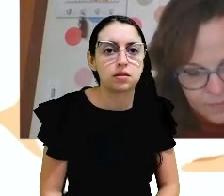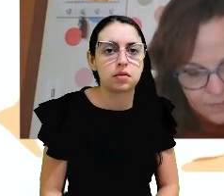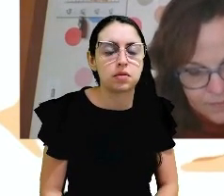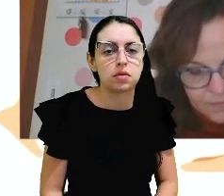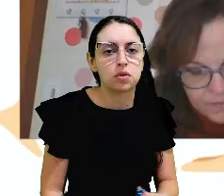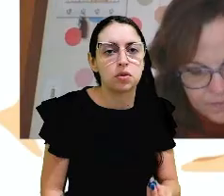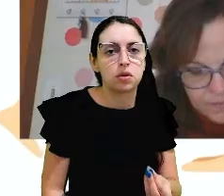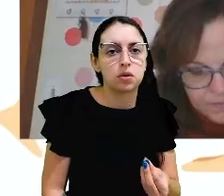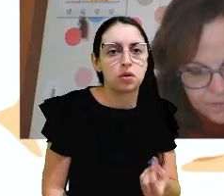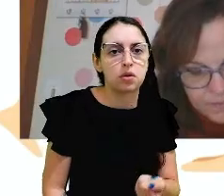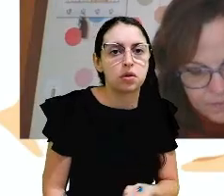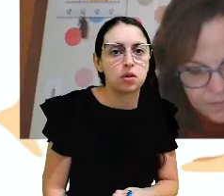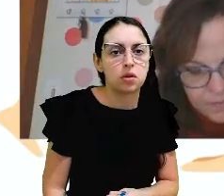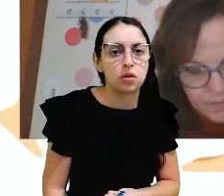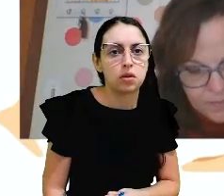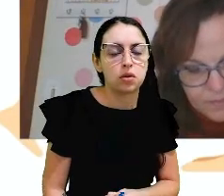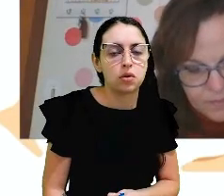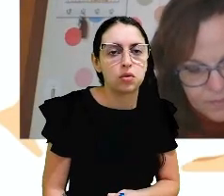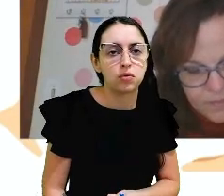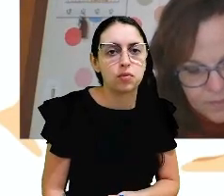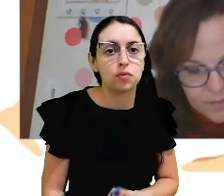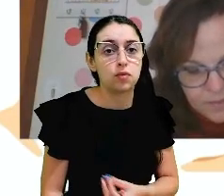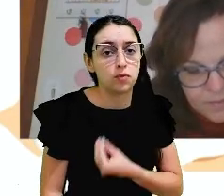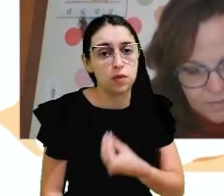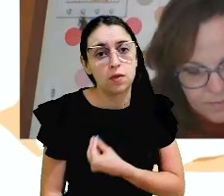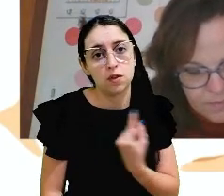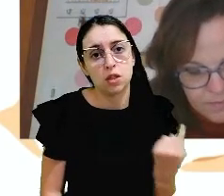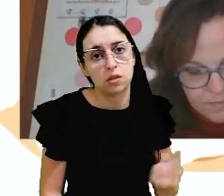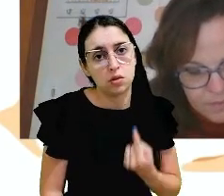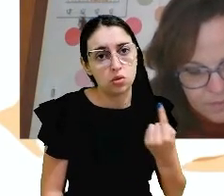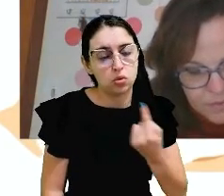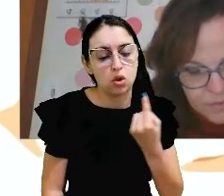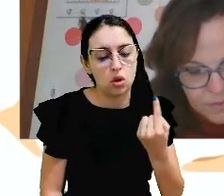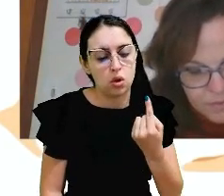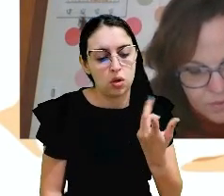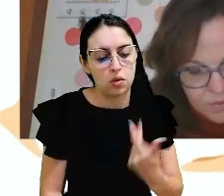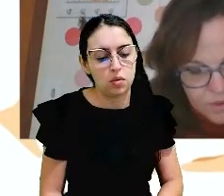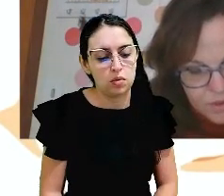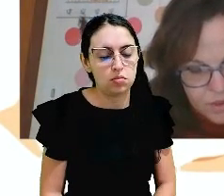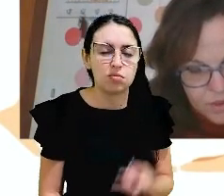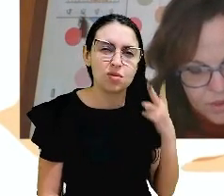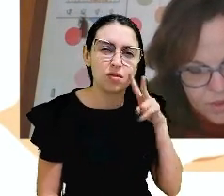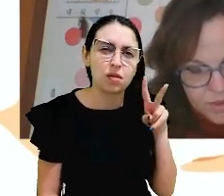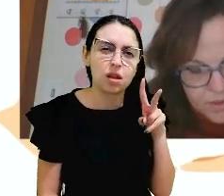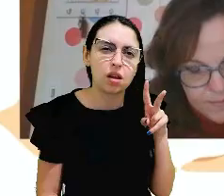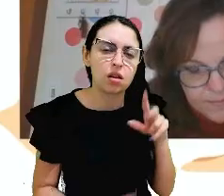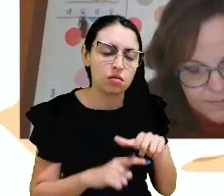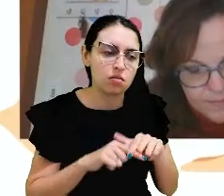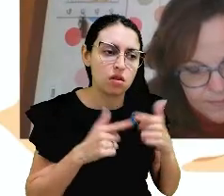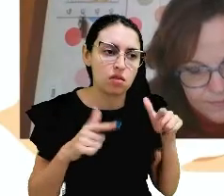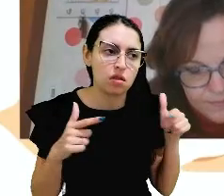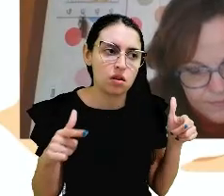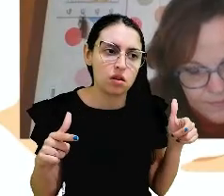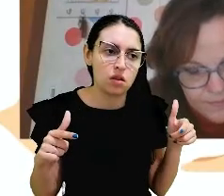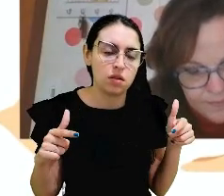vivenciam puerpérios extremamente solitários, né? Que refletem numa maior